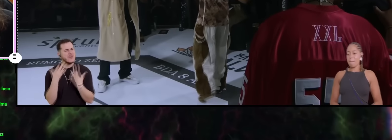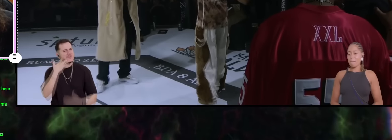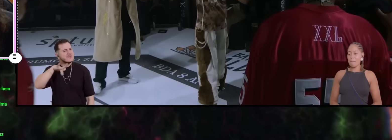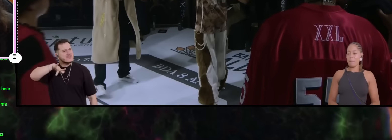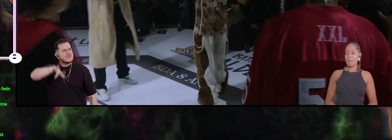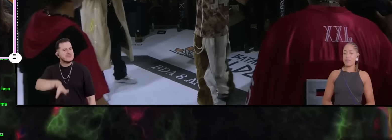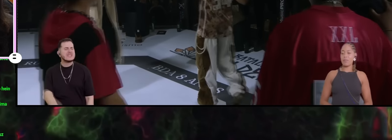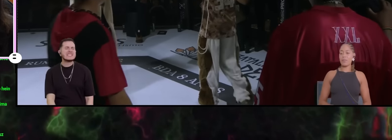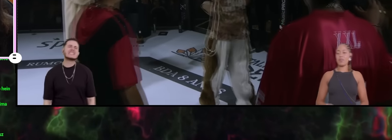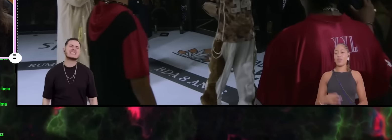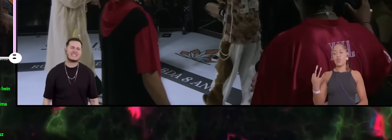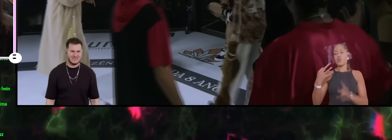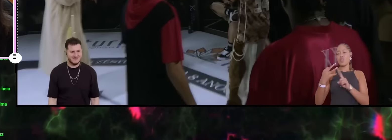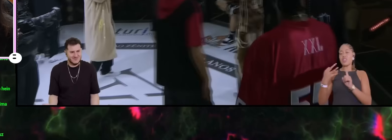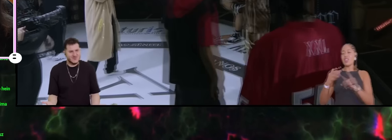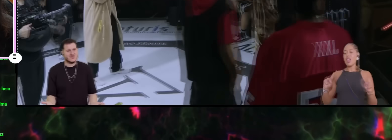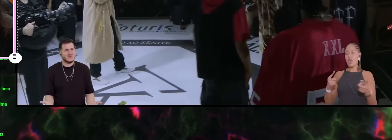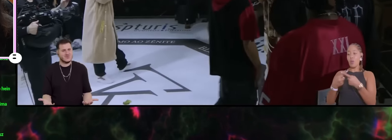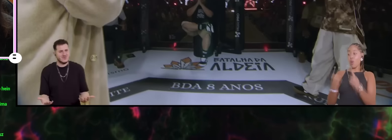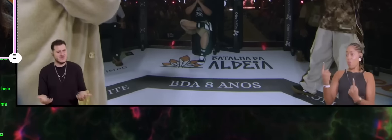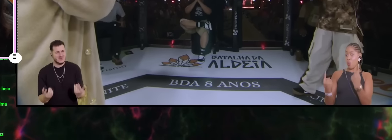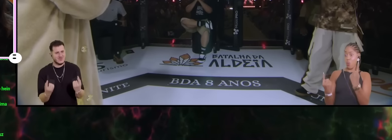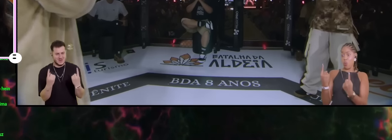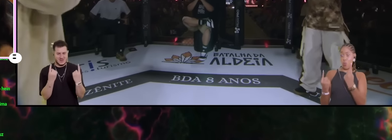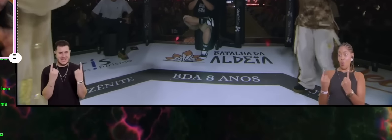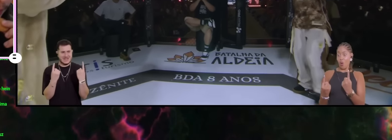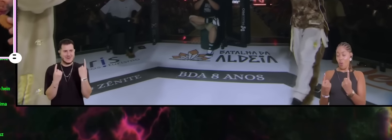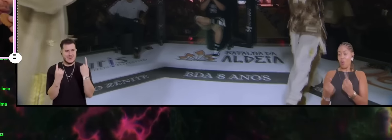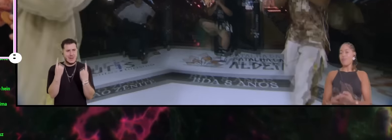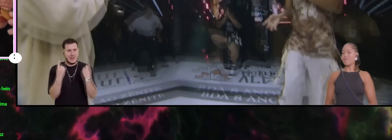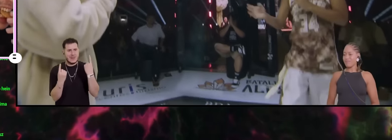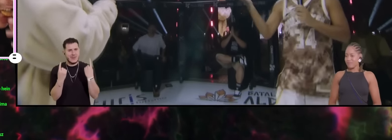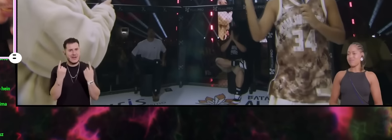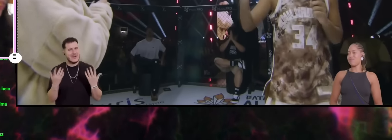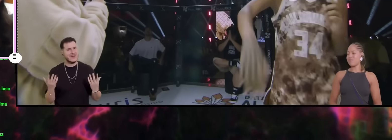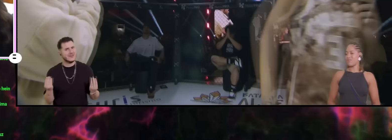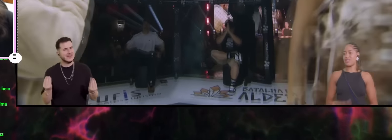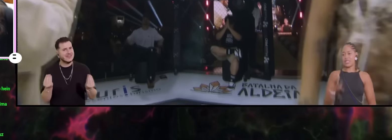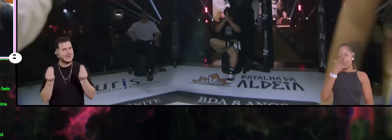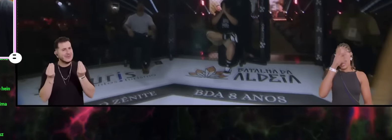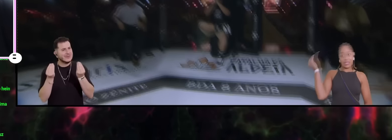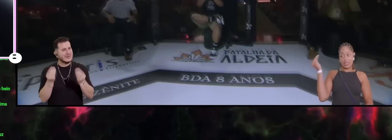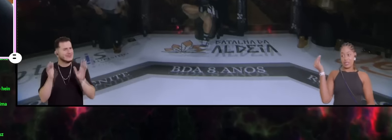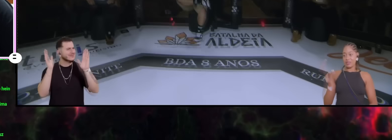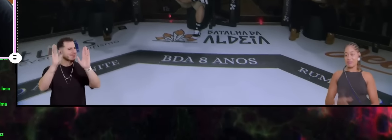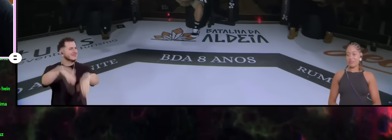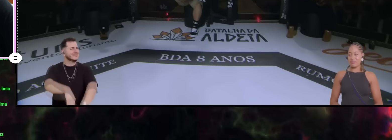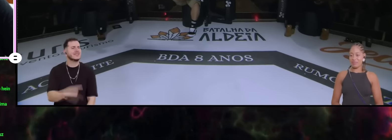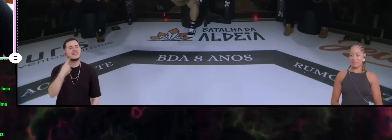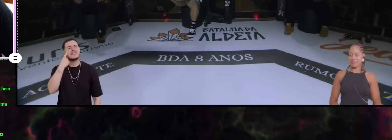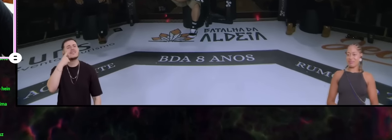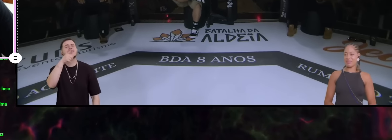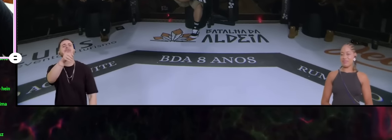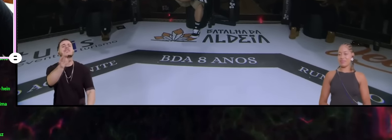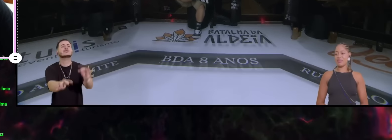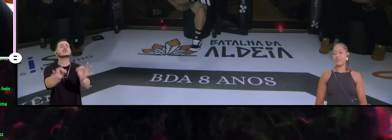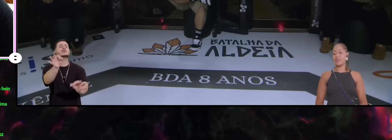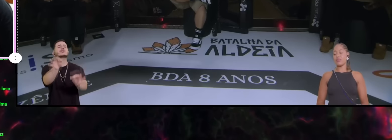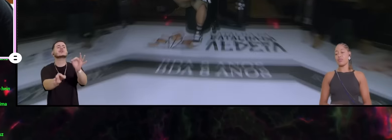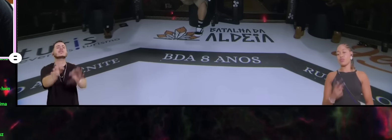É o terceiro round esse, pai. Tá um essa a ficou um, feia um pro Brenos. Um a um, ficou pai. Feia pro Brenos. Esquece. Vamos que vamos, então, jurado. O